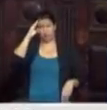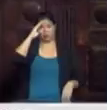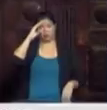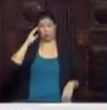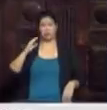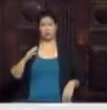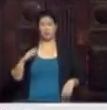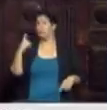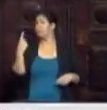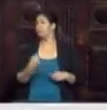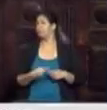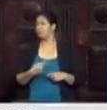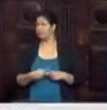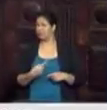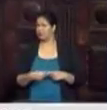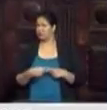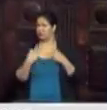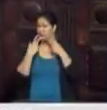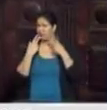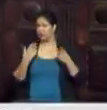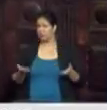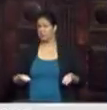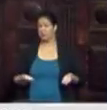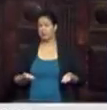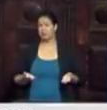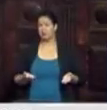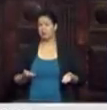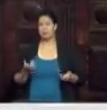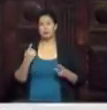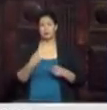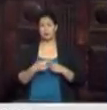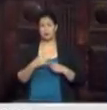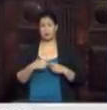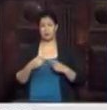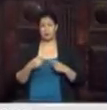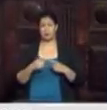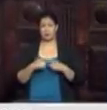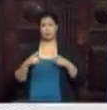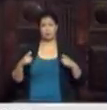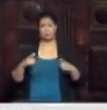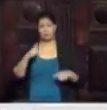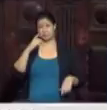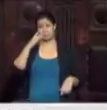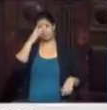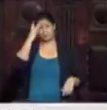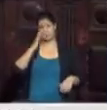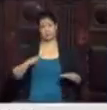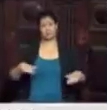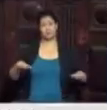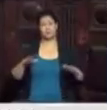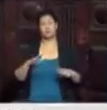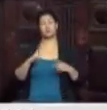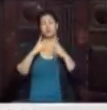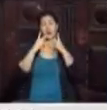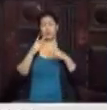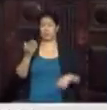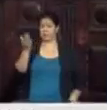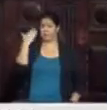Por que digo isto? Porque muitas vezes muita gente fala na ditadura